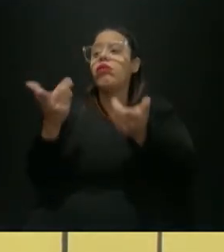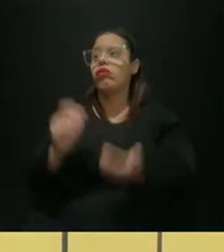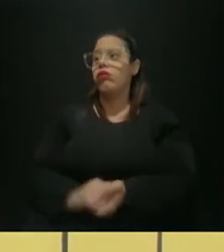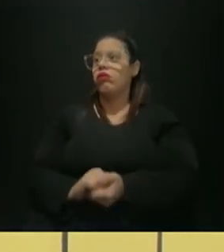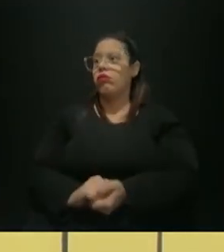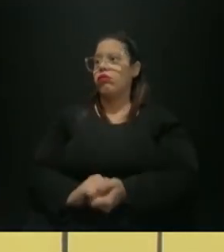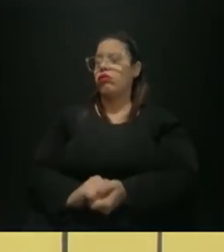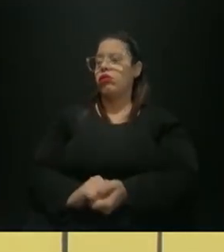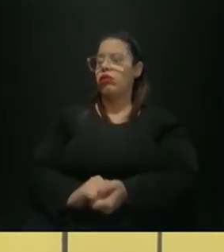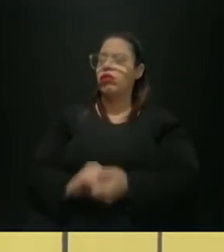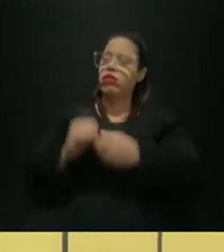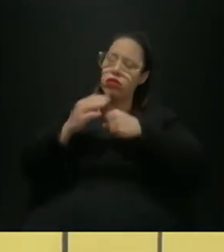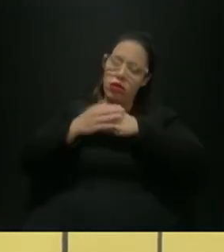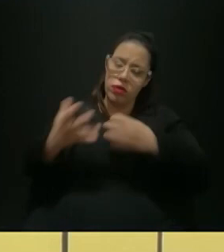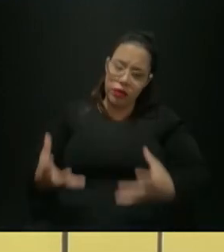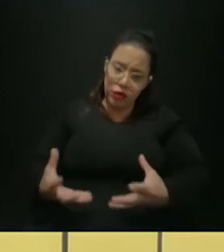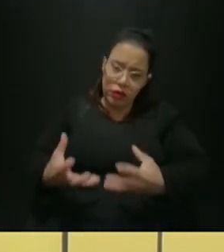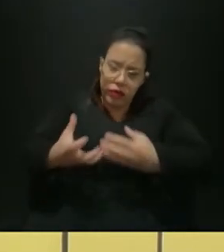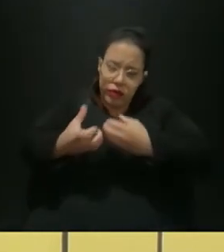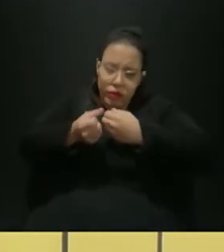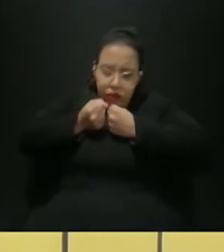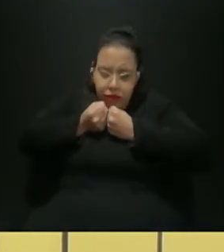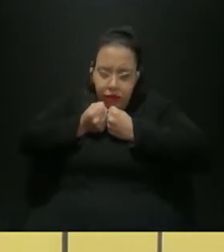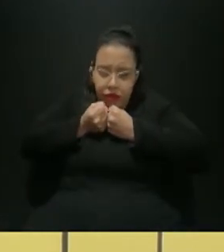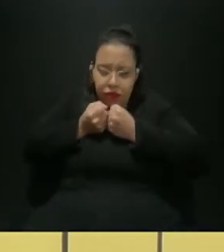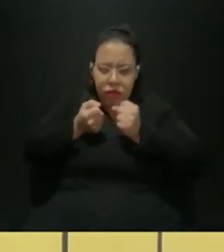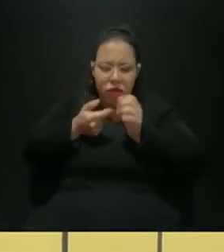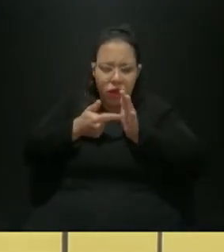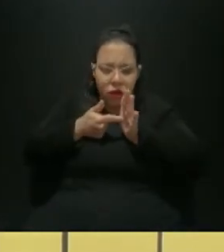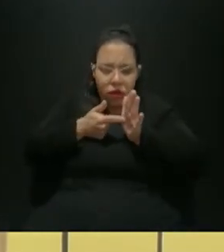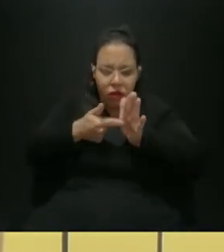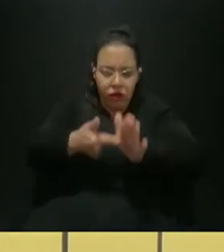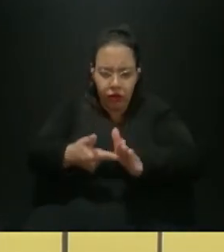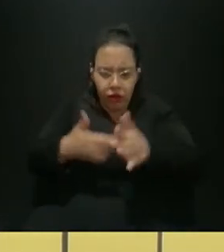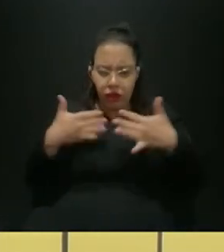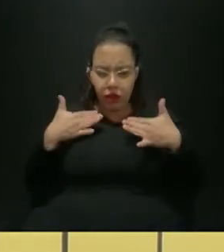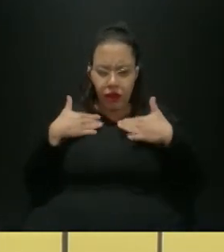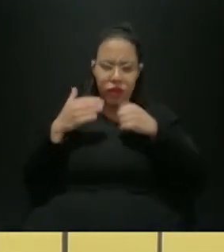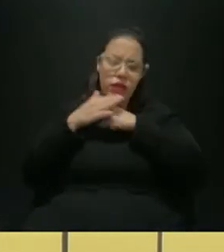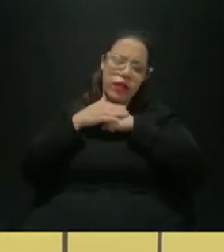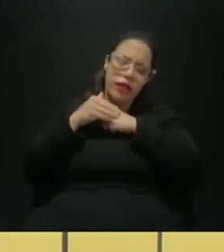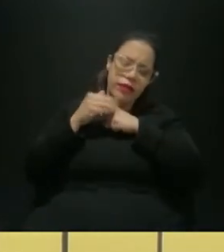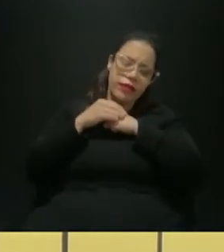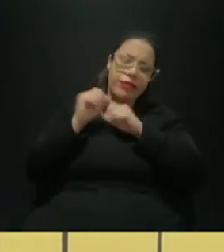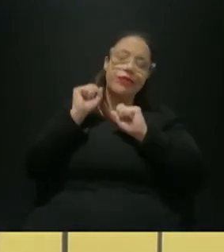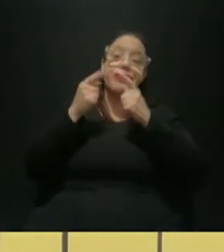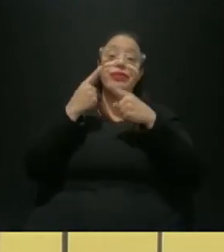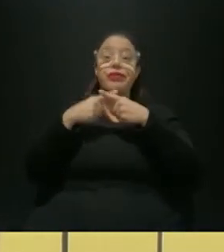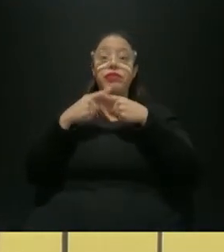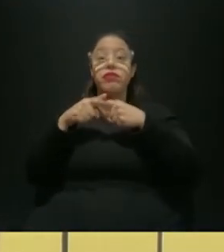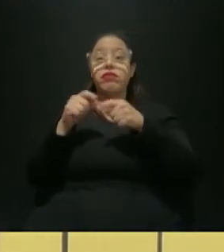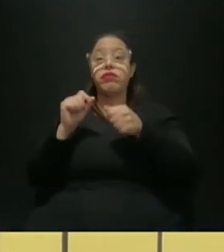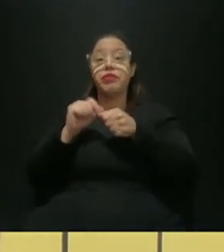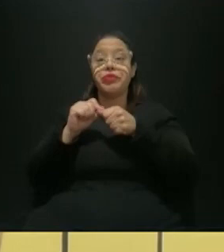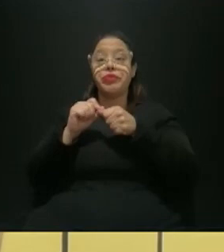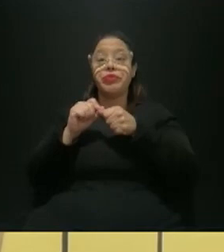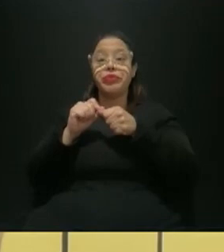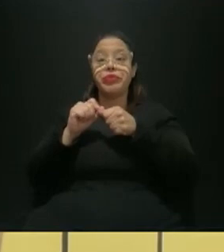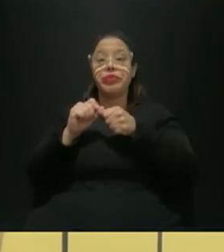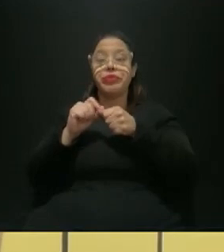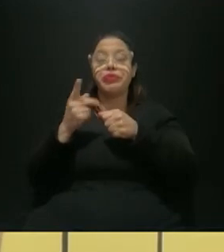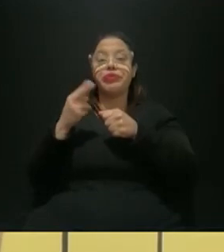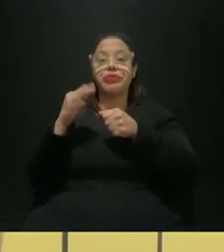acalentar, pegar no colo, mostrar carinho, atenção. Por quê? Porque você não fazendo isso, você libera alguns hormônios, principalmente